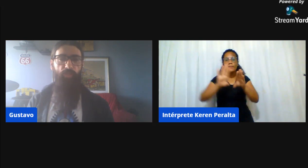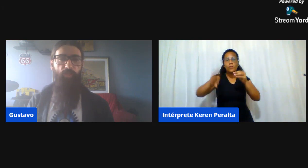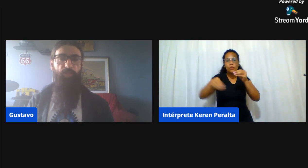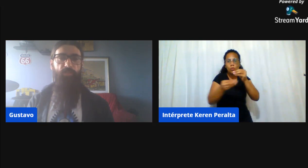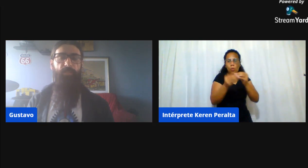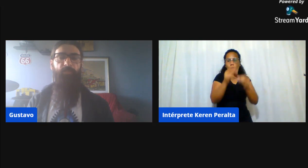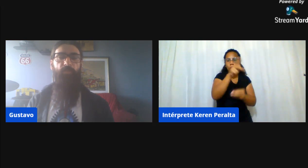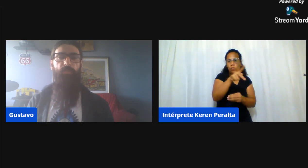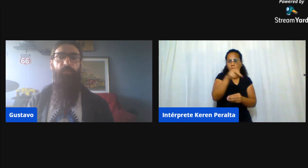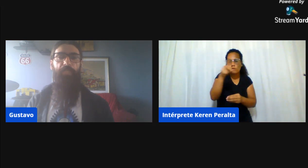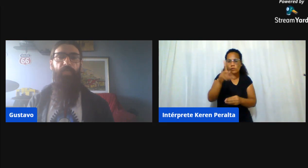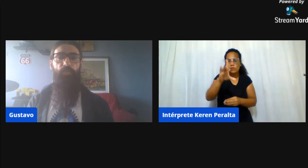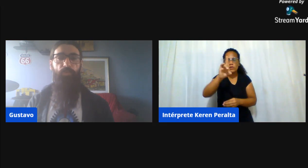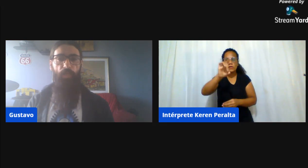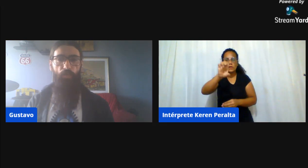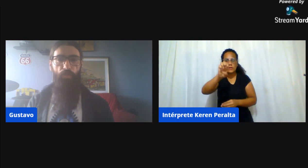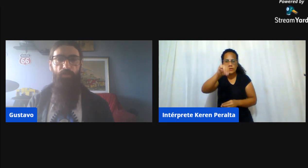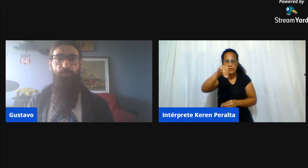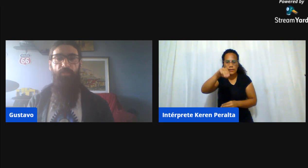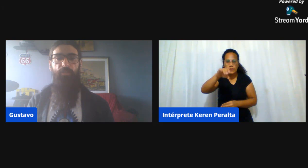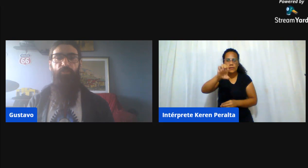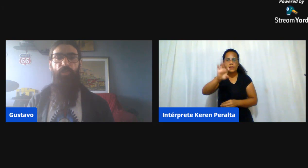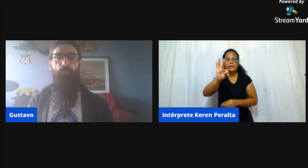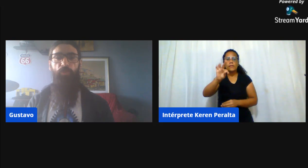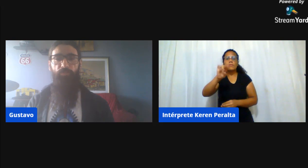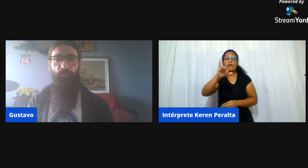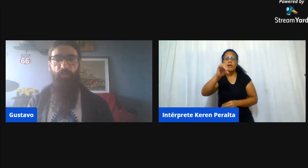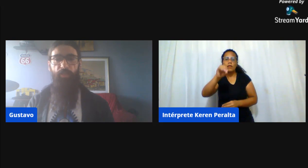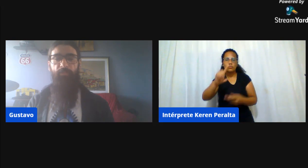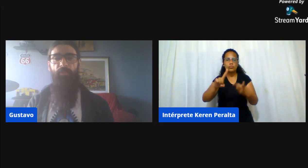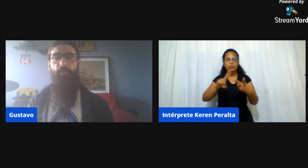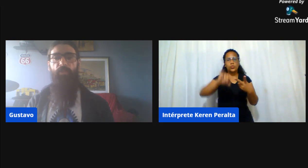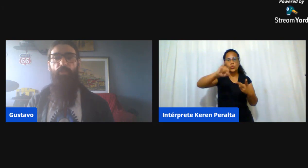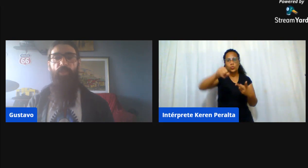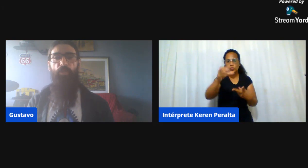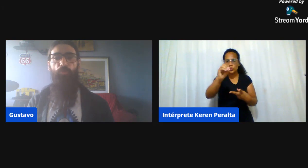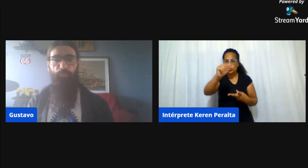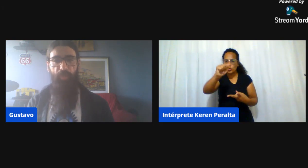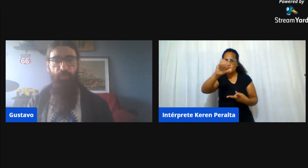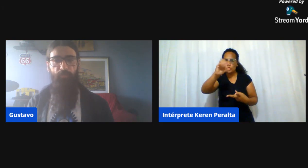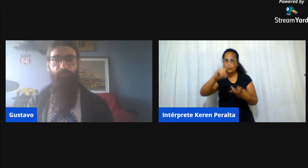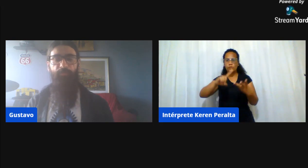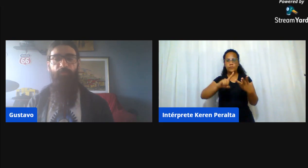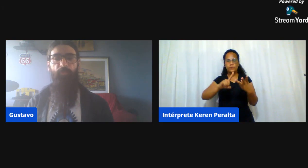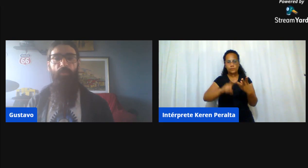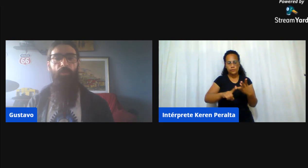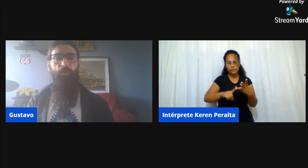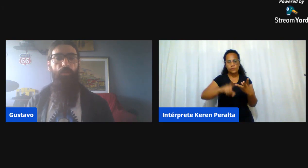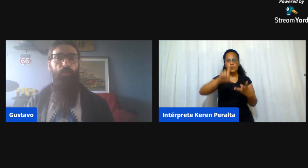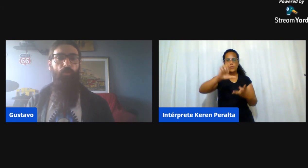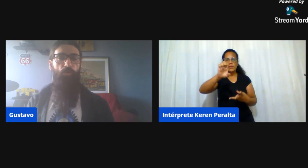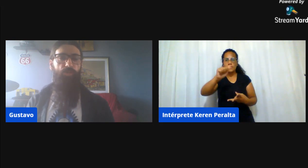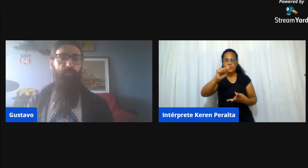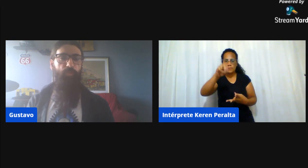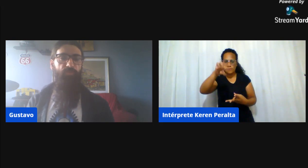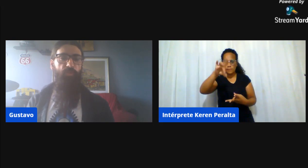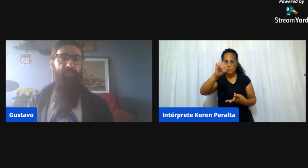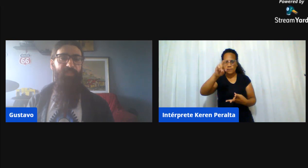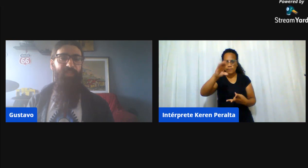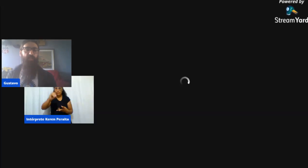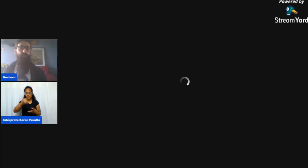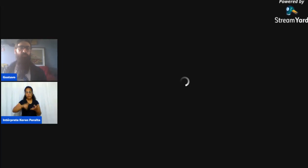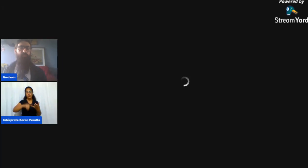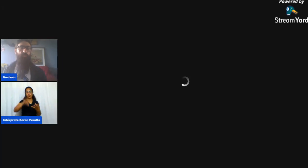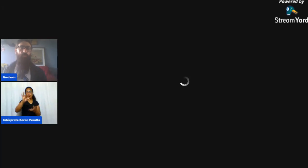João Batista, Leandro Queiroz, Thiago Oliveira e Thiago Rupé. Hoje profiro